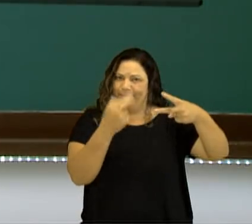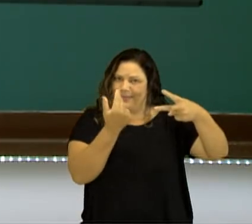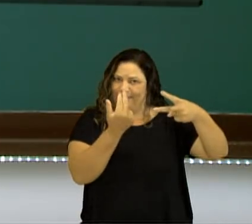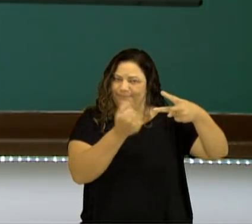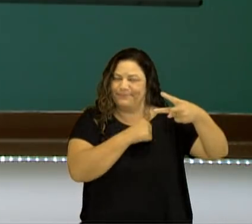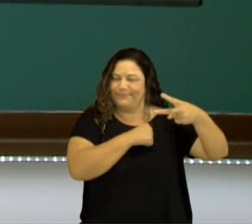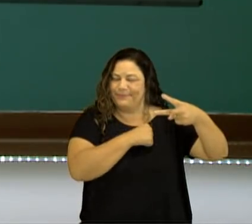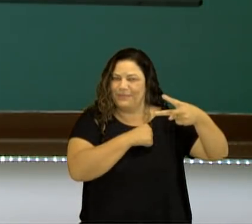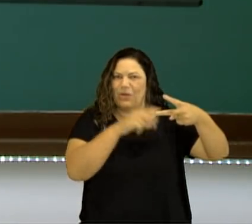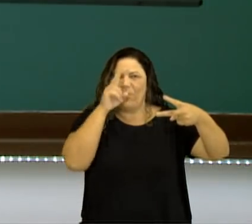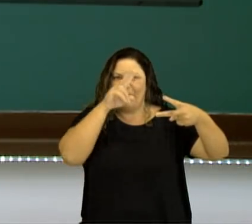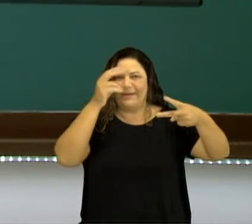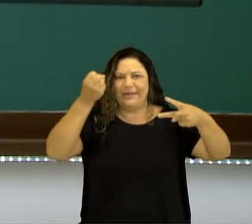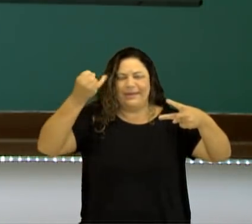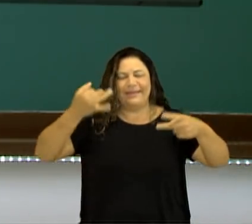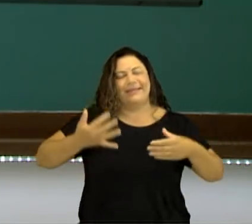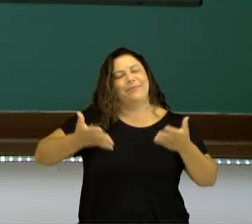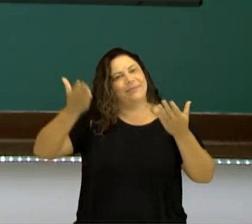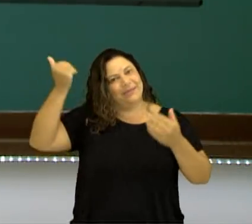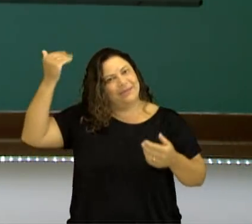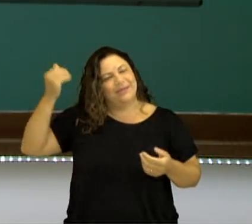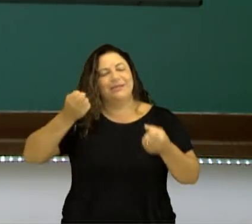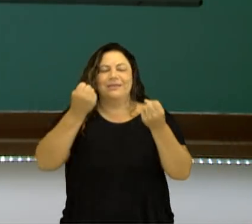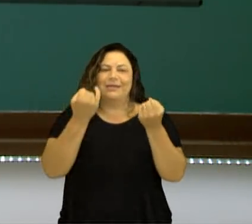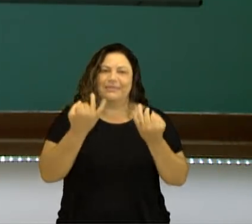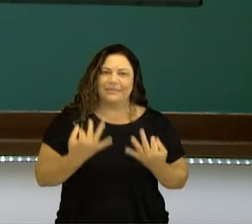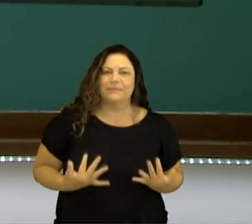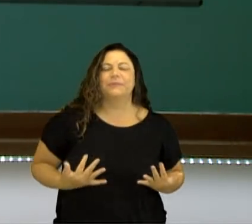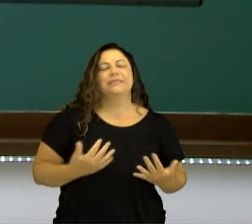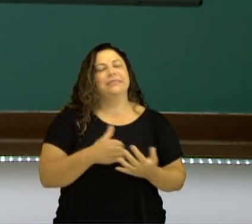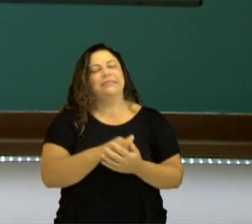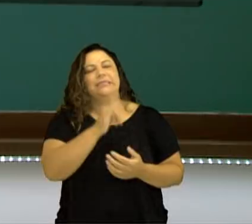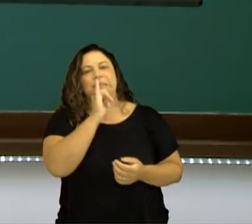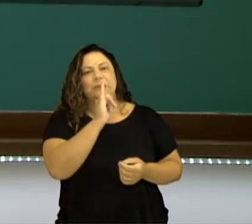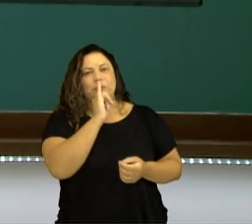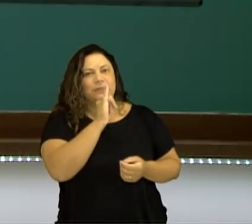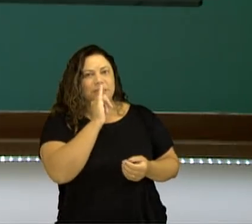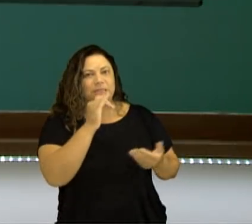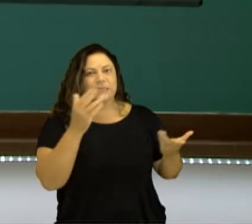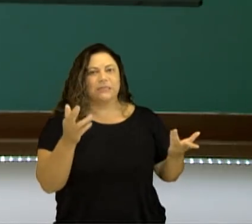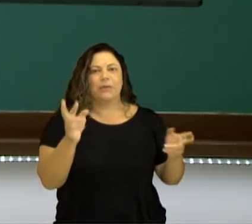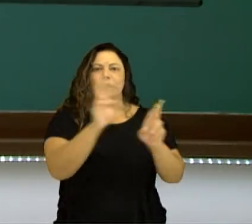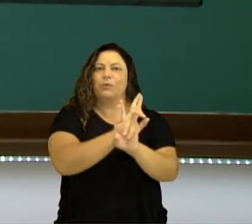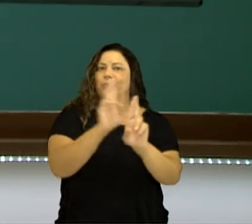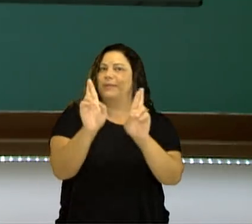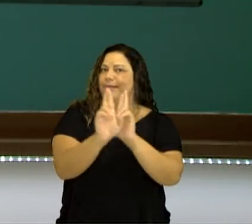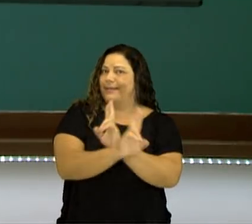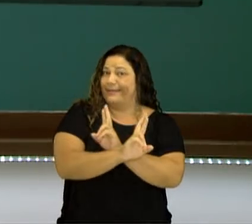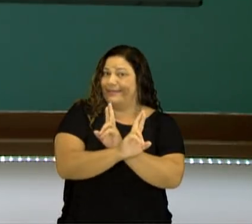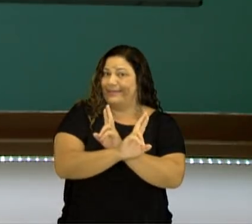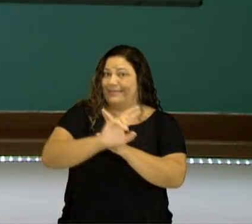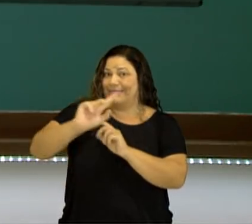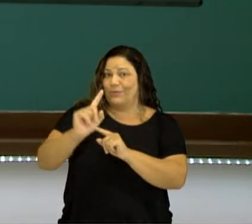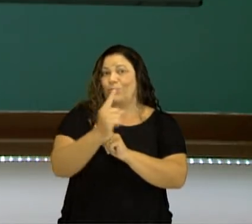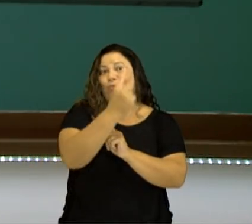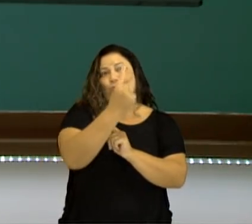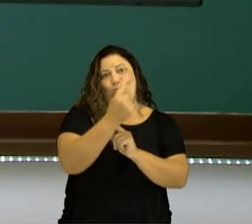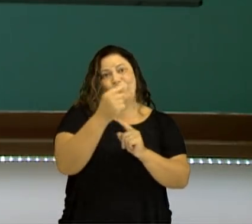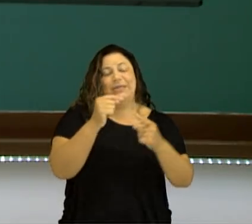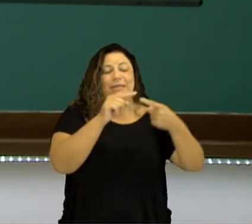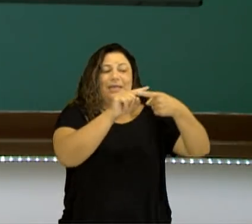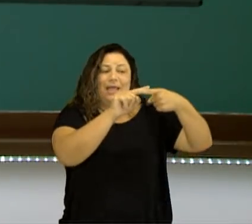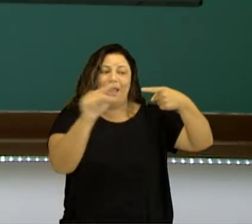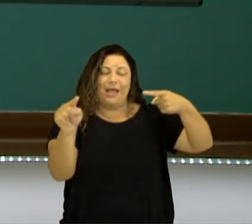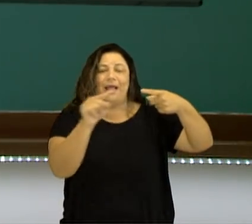durante do exercício, durante lá o exemplo, que é uma relação única, é